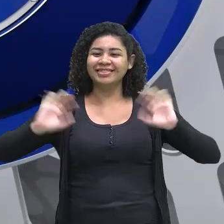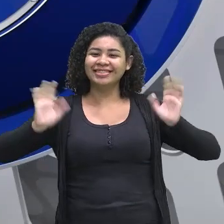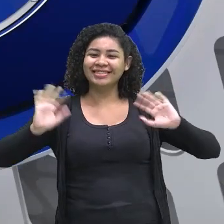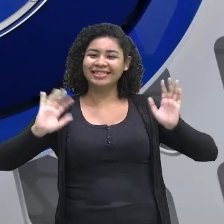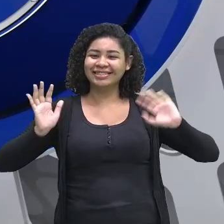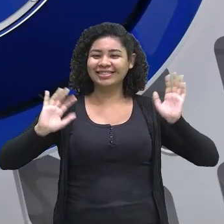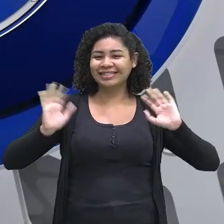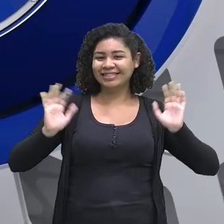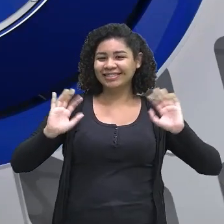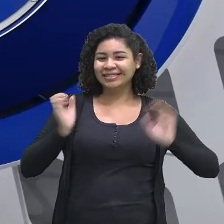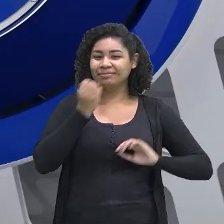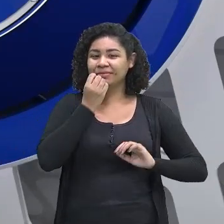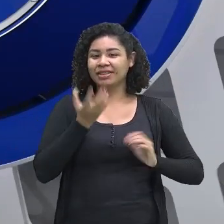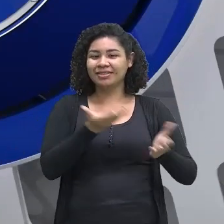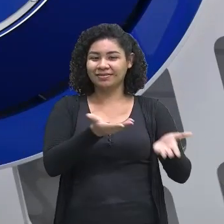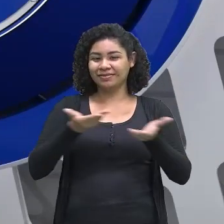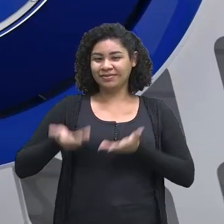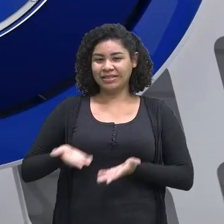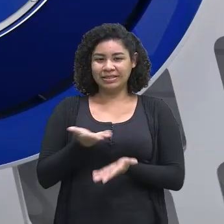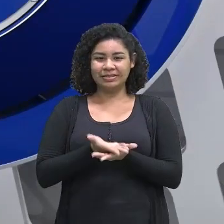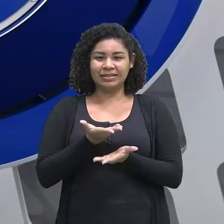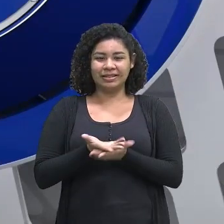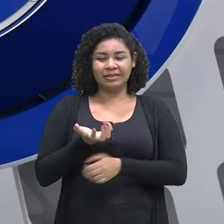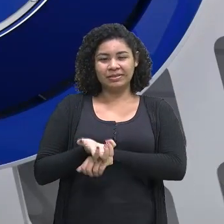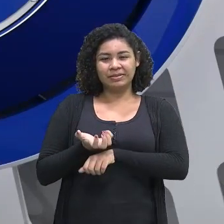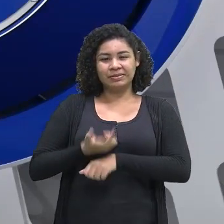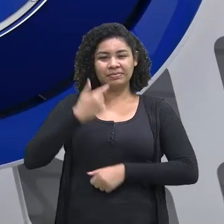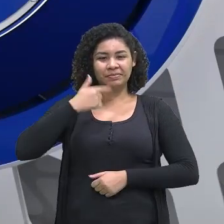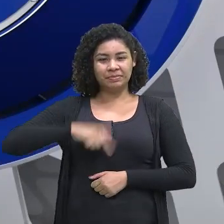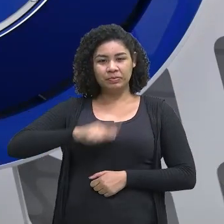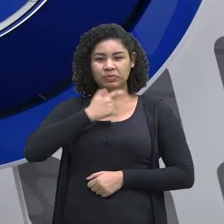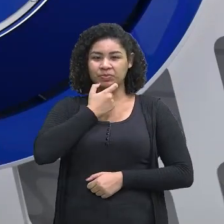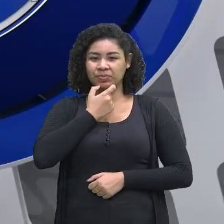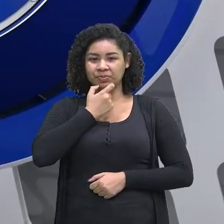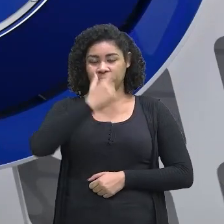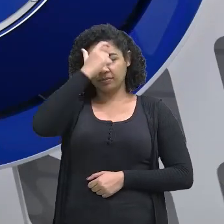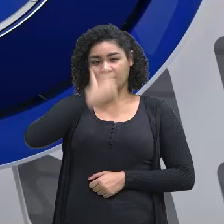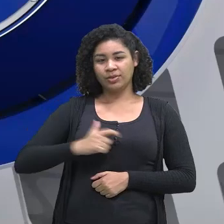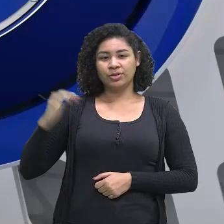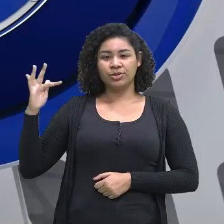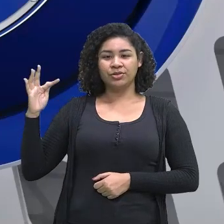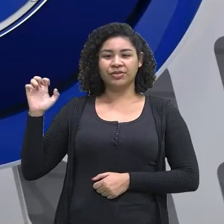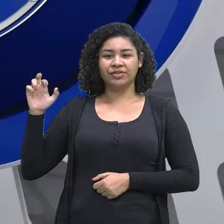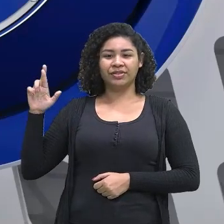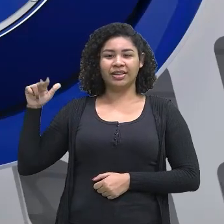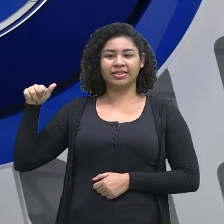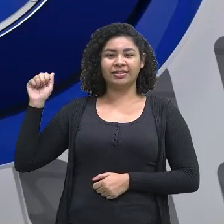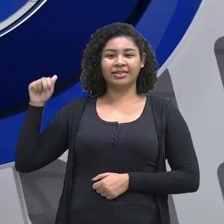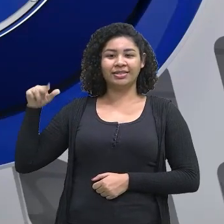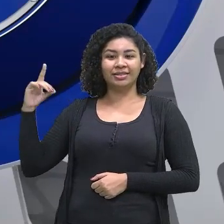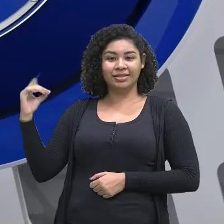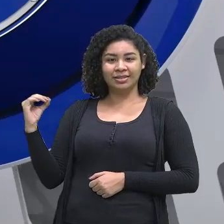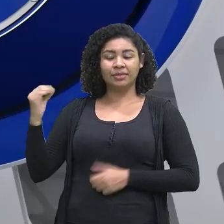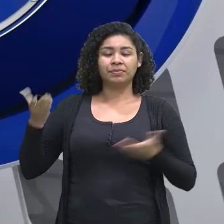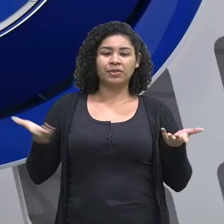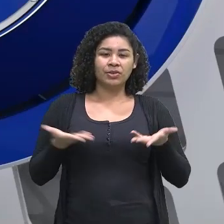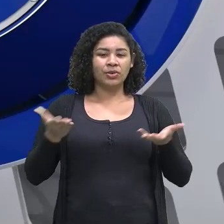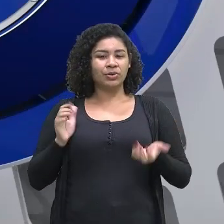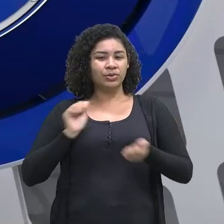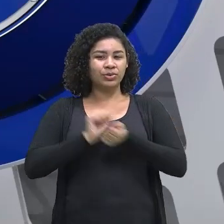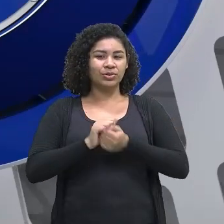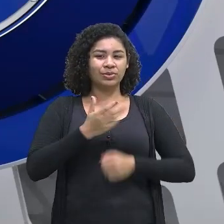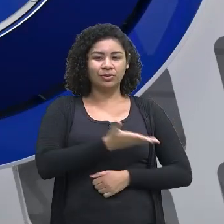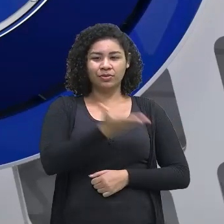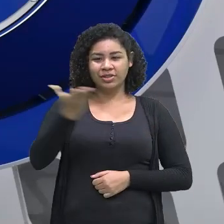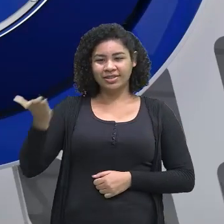everyone, you're back. Sejam bem-vindos a mais uma aula de inglês. Eu sou a teacher Fernanda e nós vamos estar juntos nessas